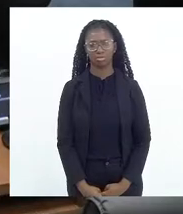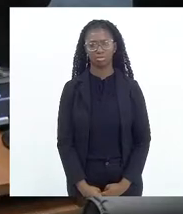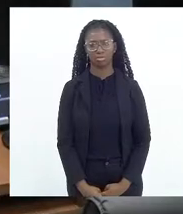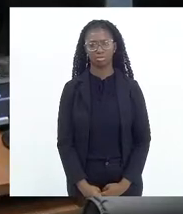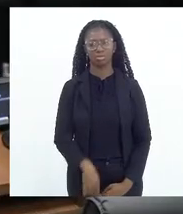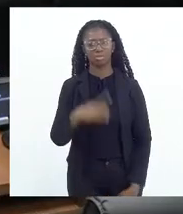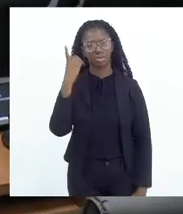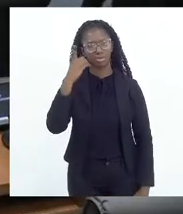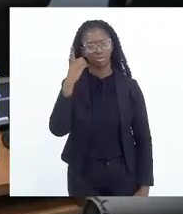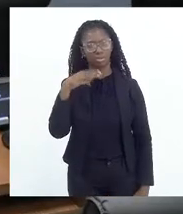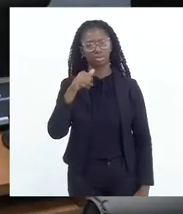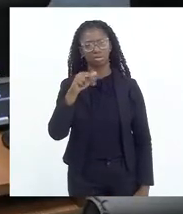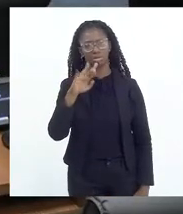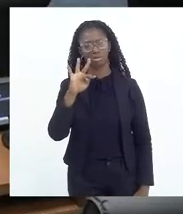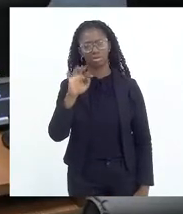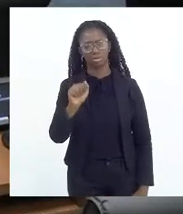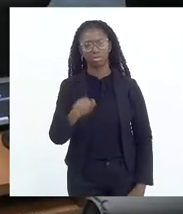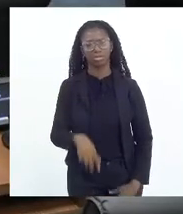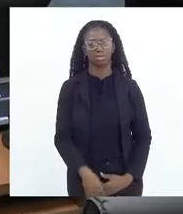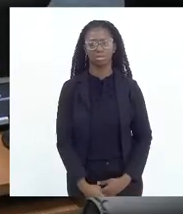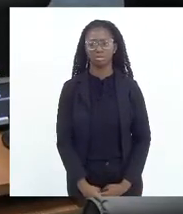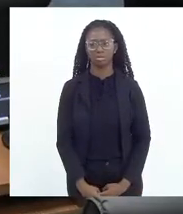Deputada Marta Rocha, por gentileza.